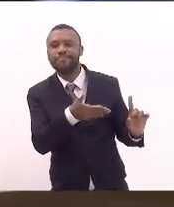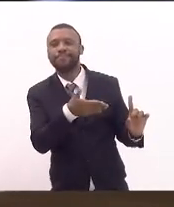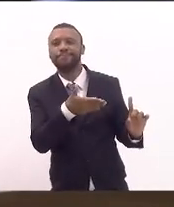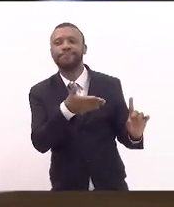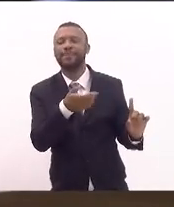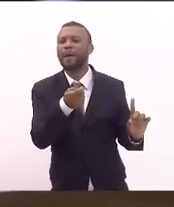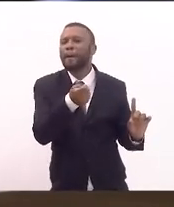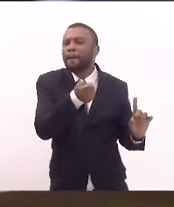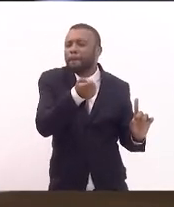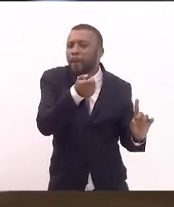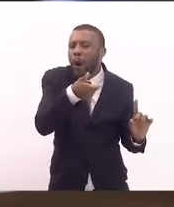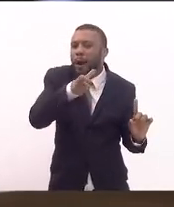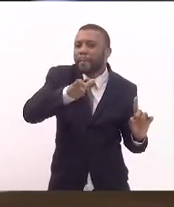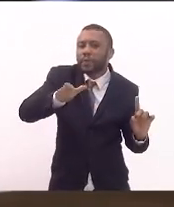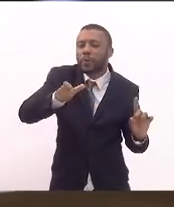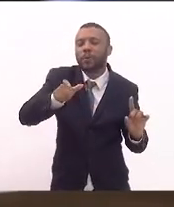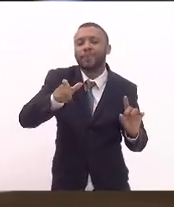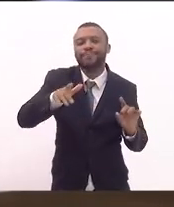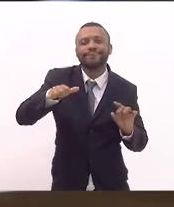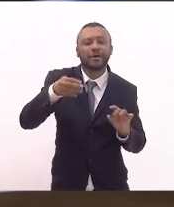de poucas pessoas